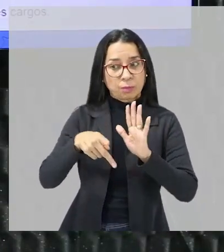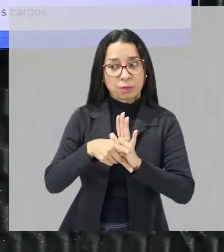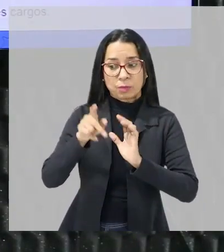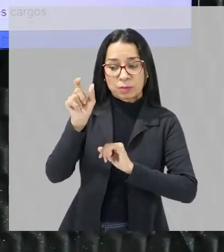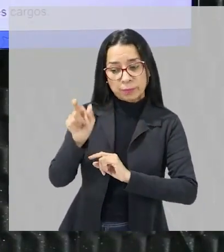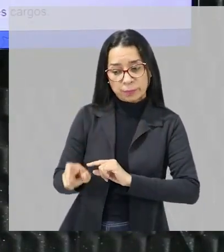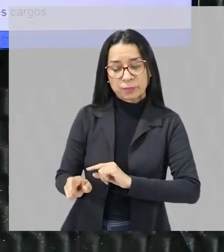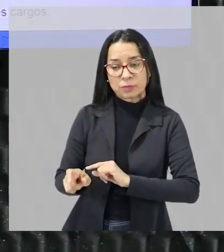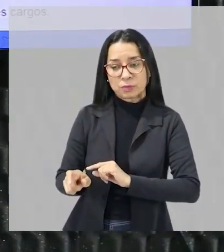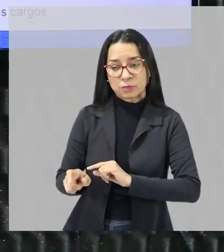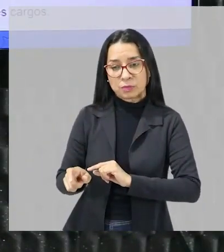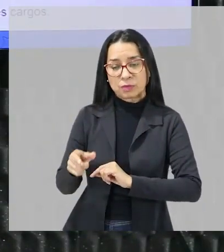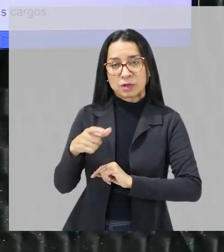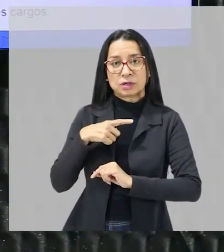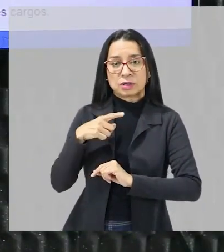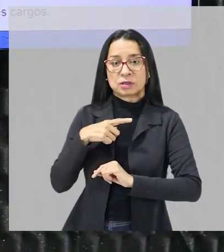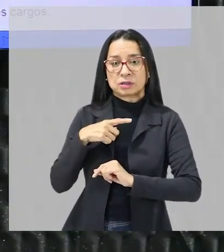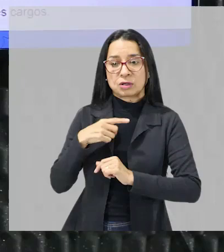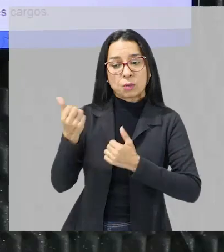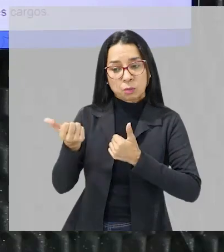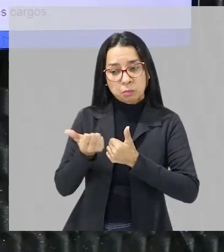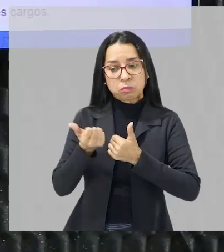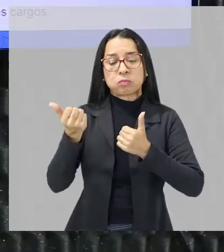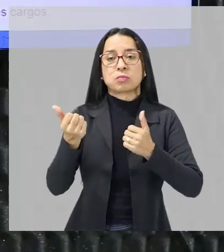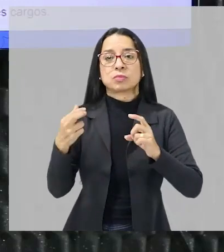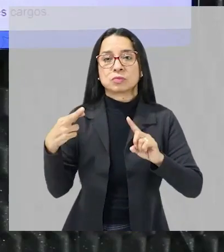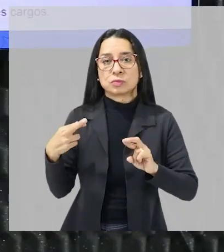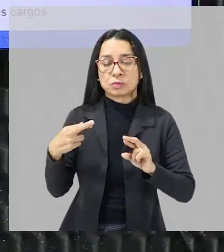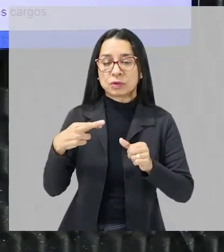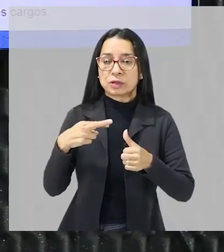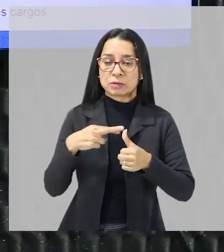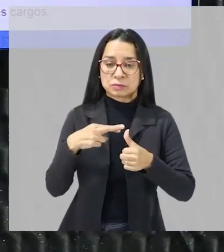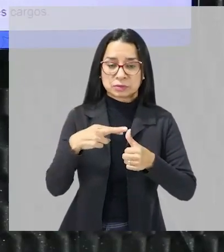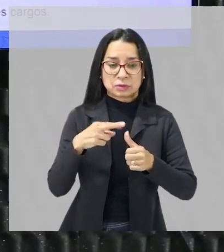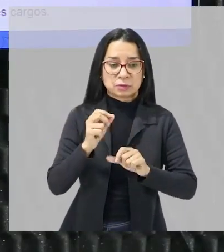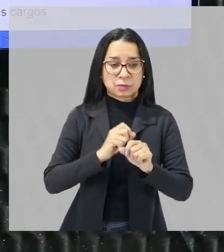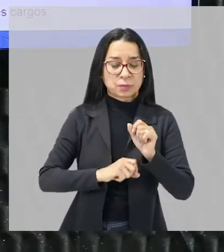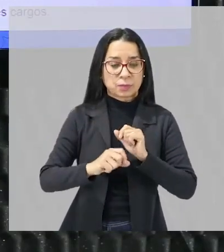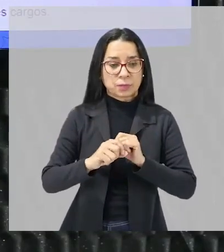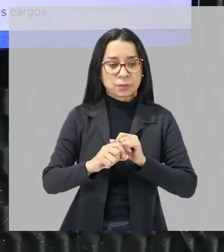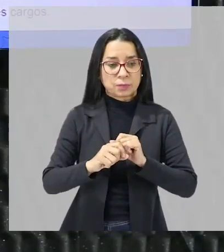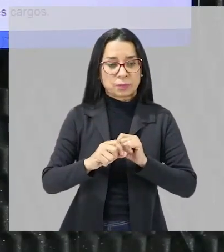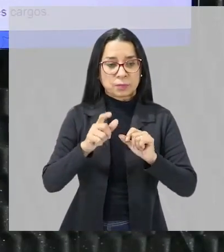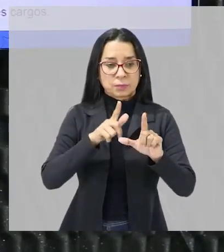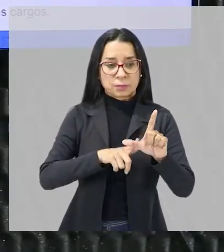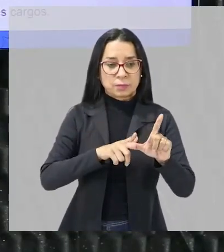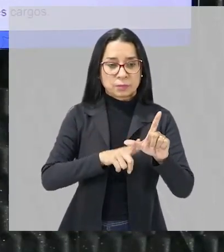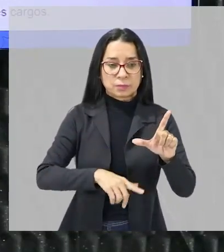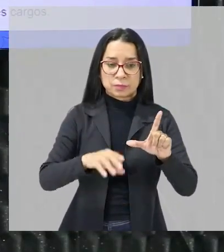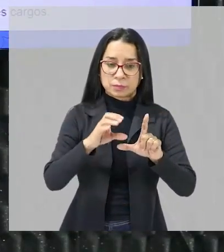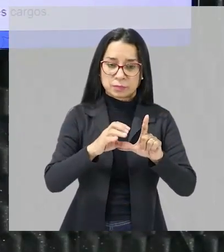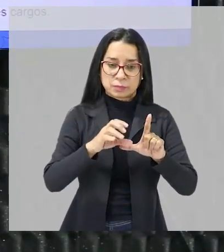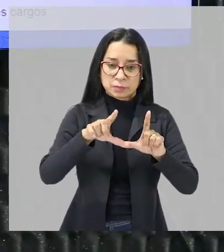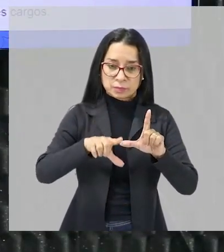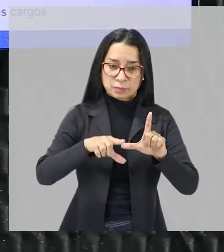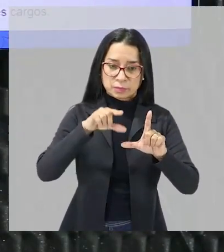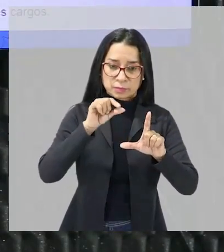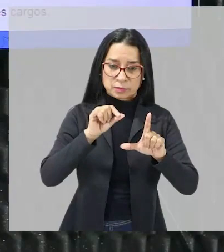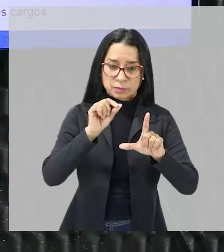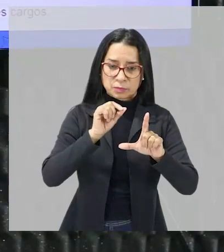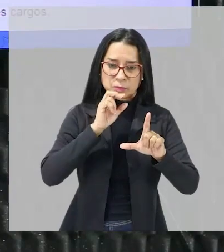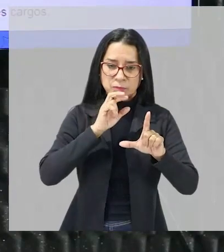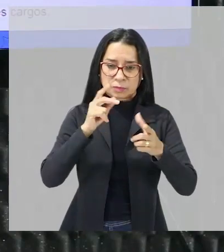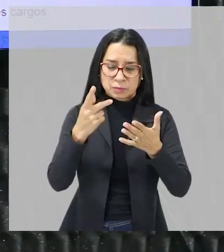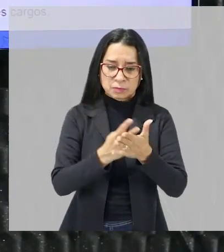ocupa o cargo, né? É essa crítica feita na questão. Então a letra C é uma opção distratora. Ela tem a ver com aquilo que foi